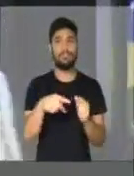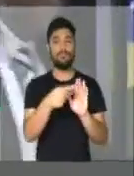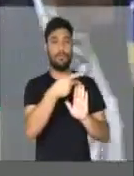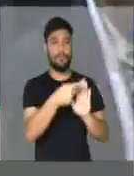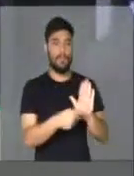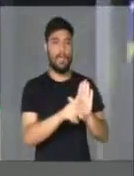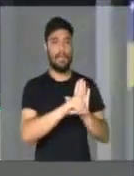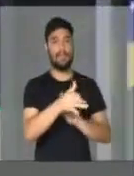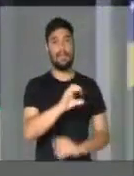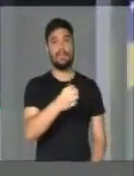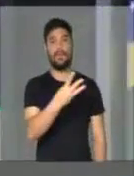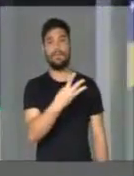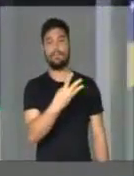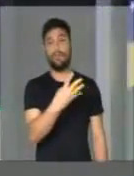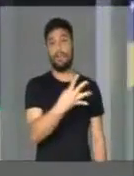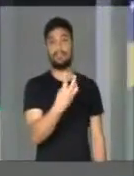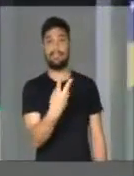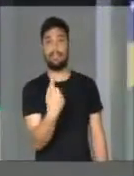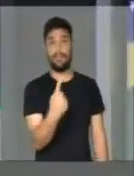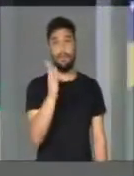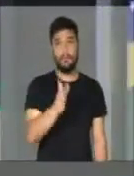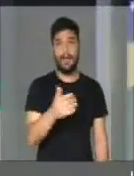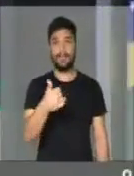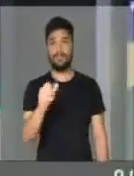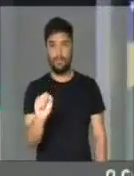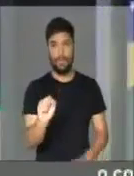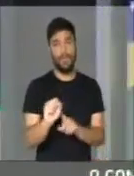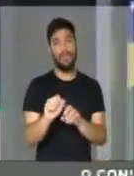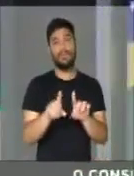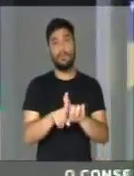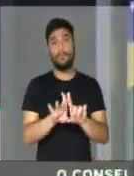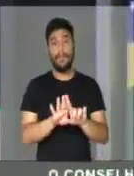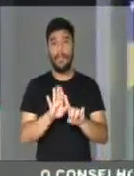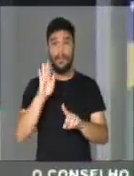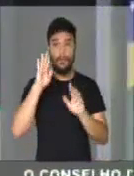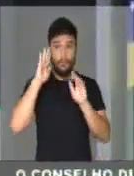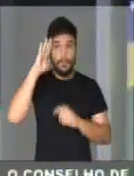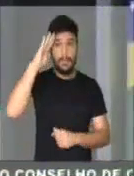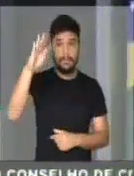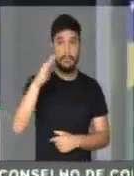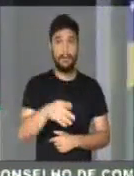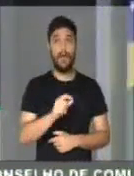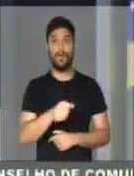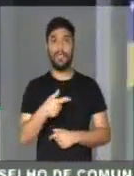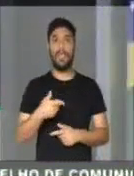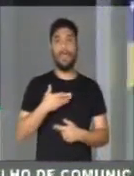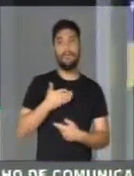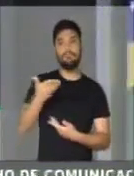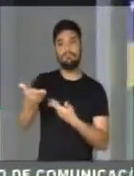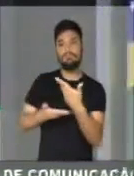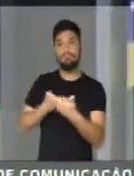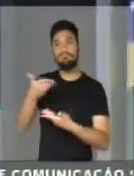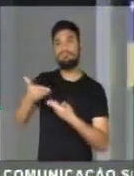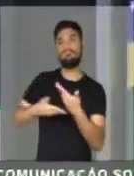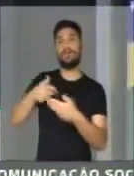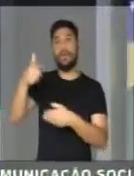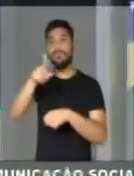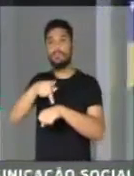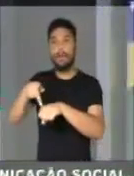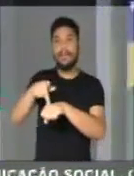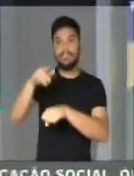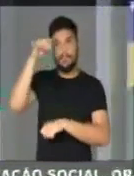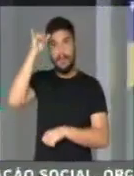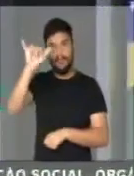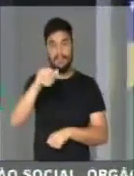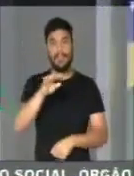com o objetivo do PL número 10.431/2018. Ora em foco, referente que ações de cooperação internacional contra o